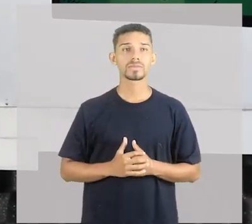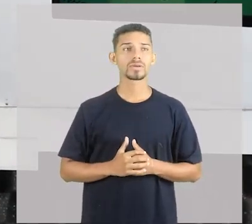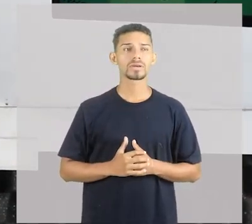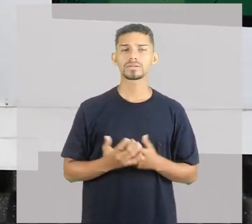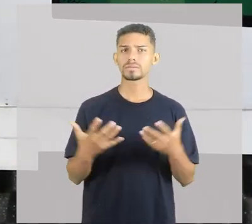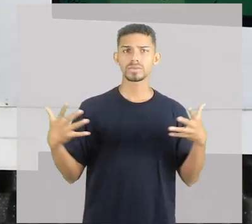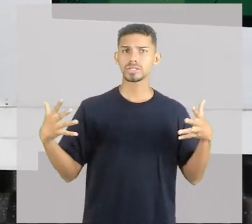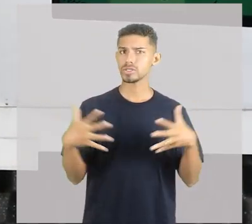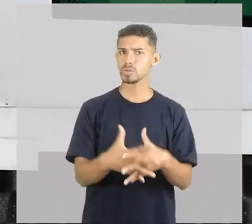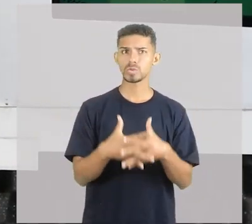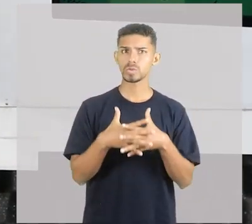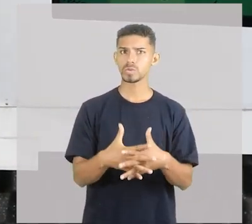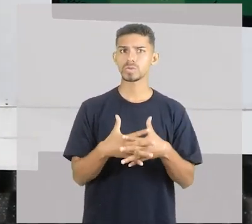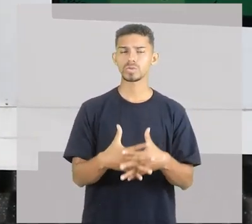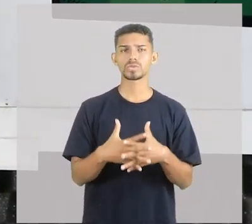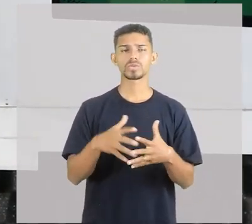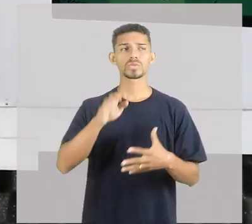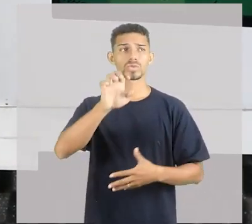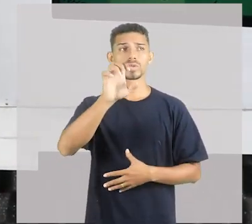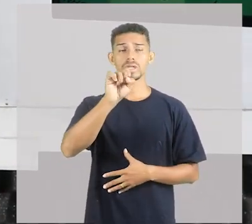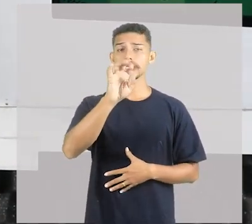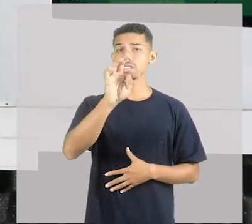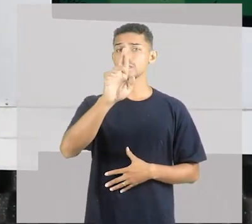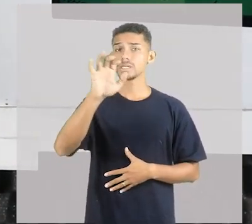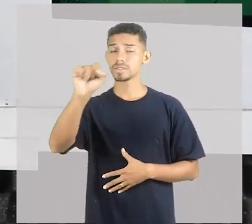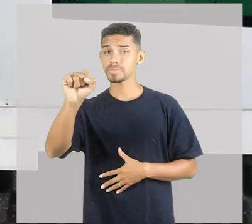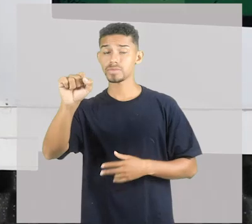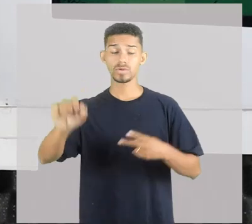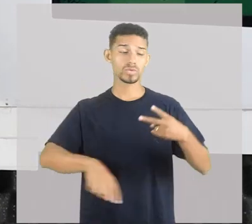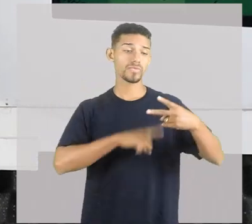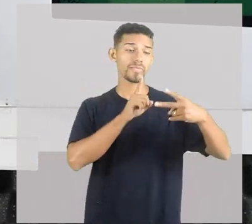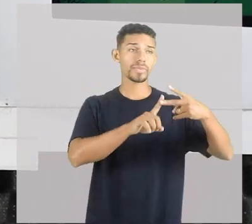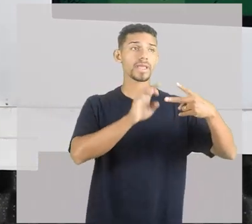você não vai confundir os ésteres com éter.